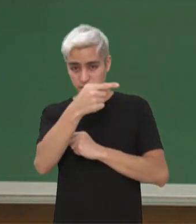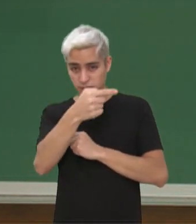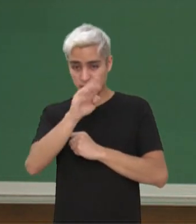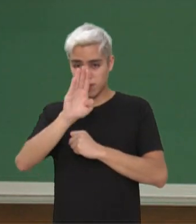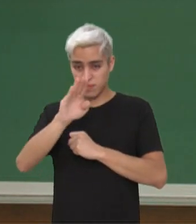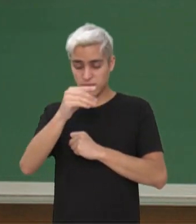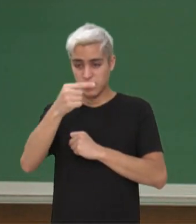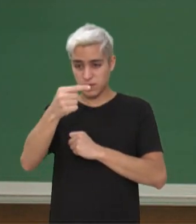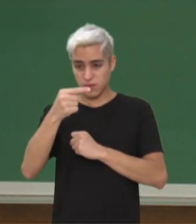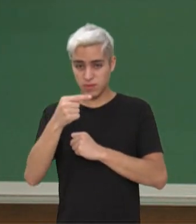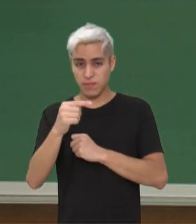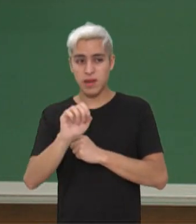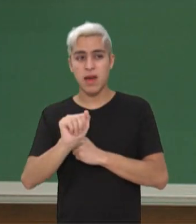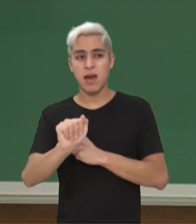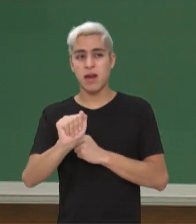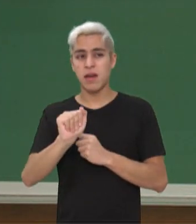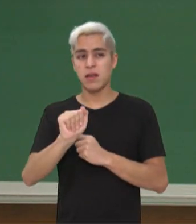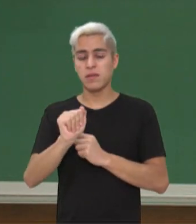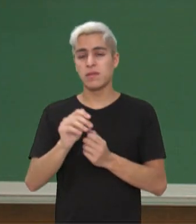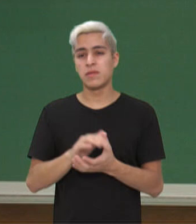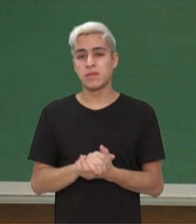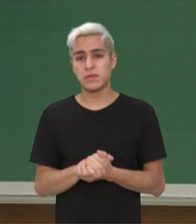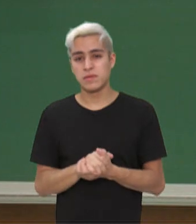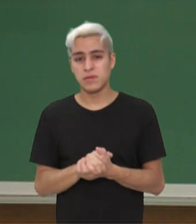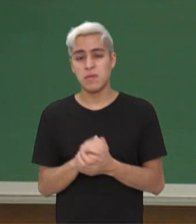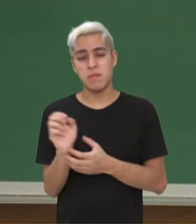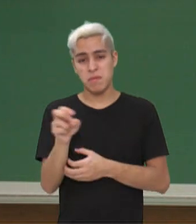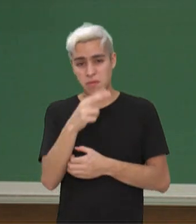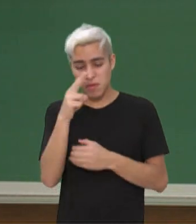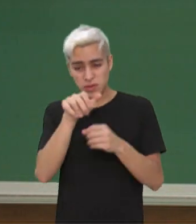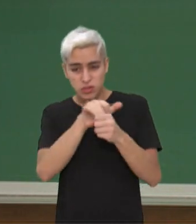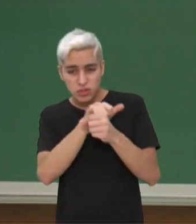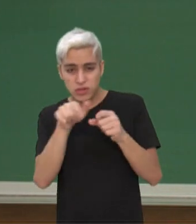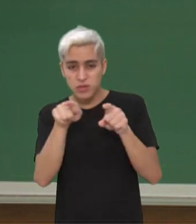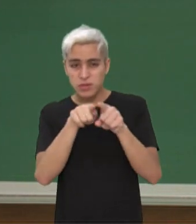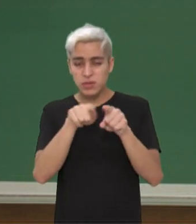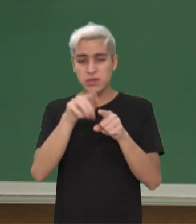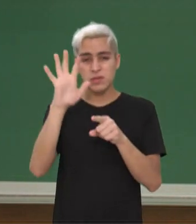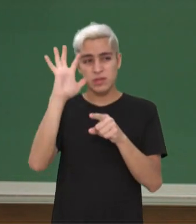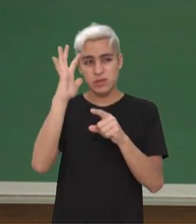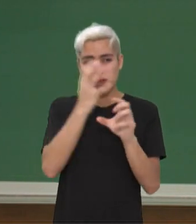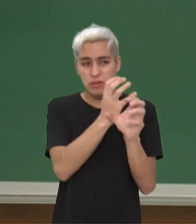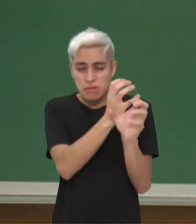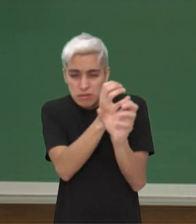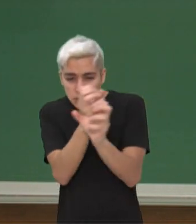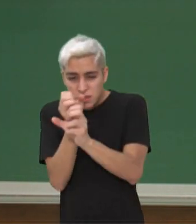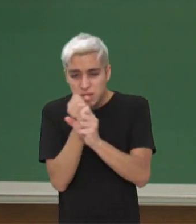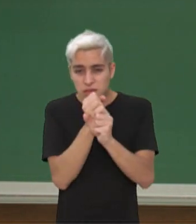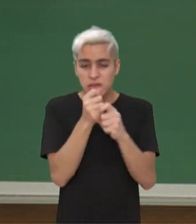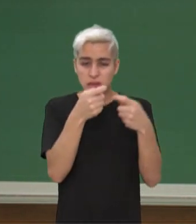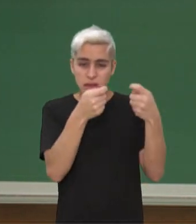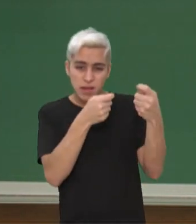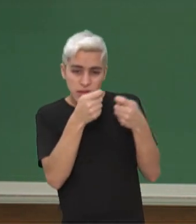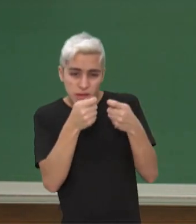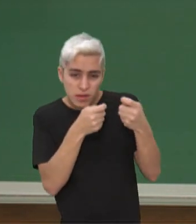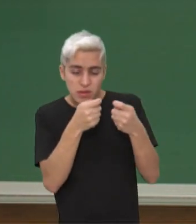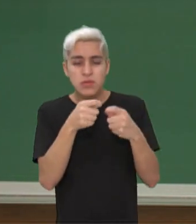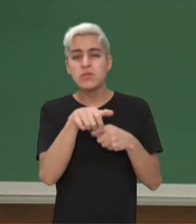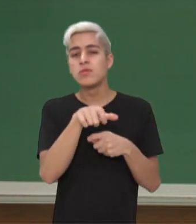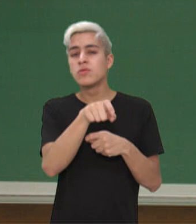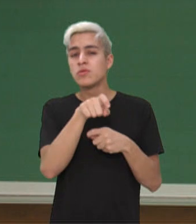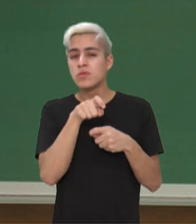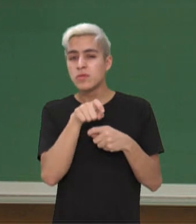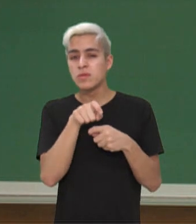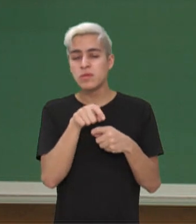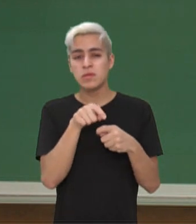referência aos coeficientes da função, ou eu posso resolver encontrar essa coordenada x do vértice fazendo o